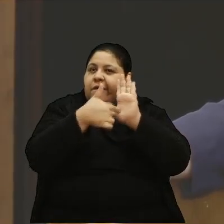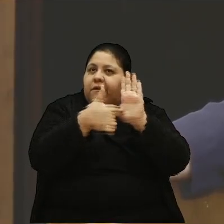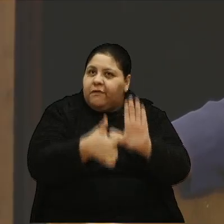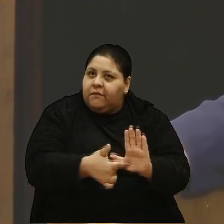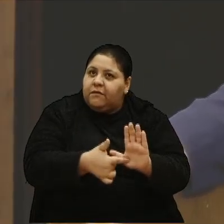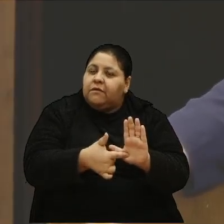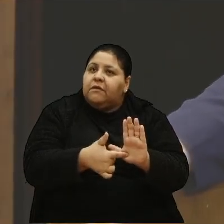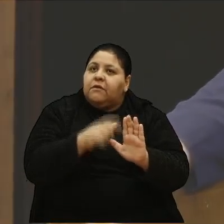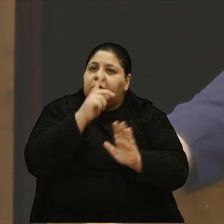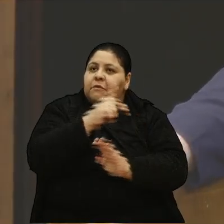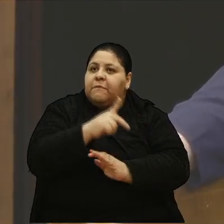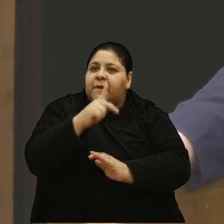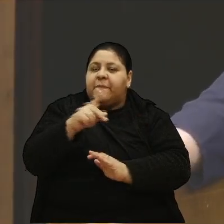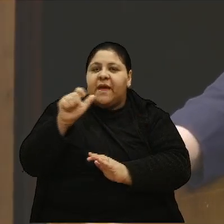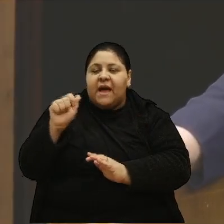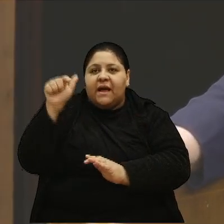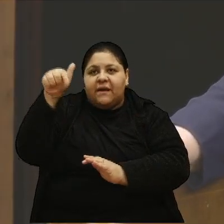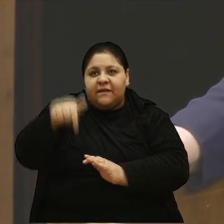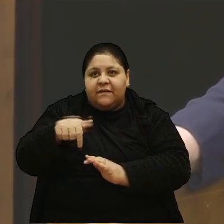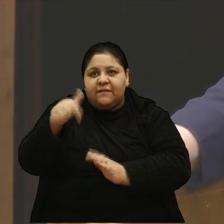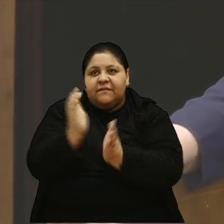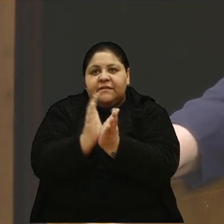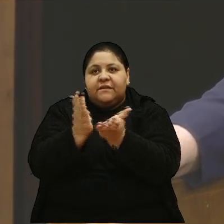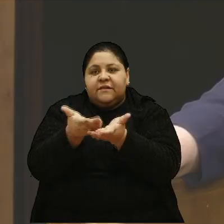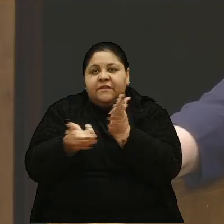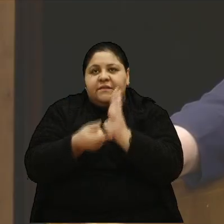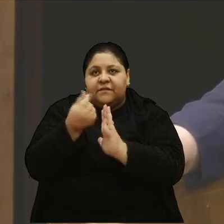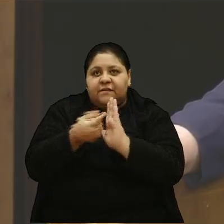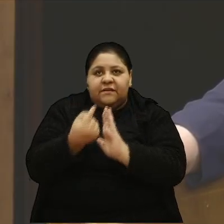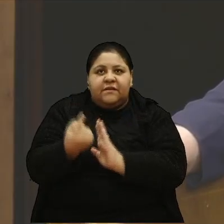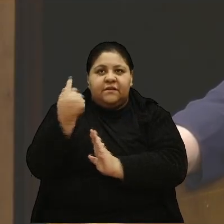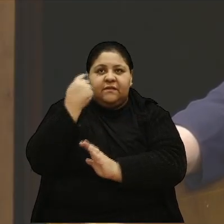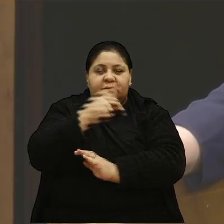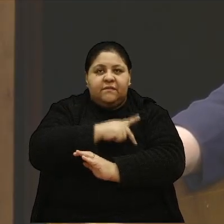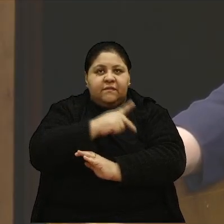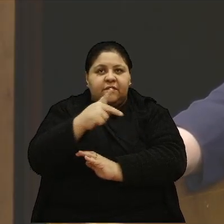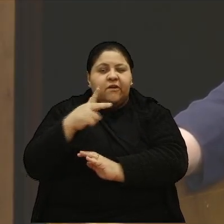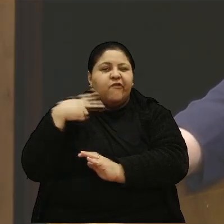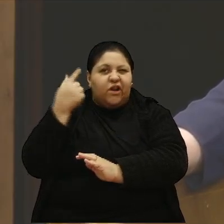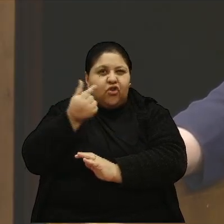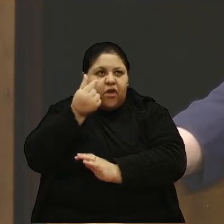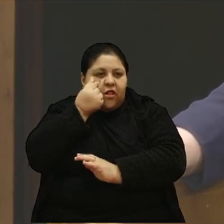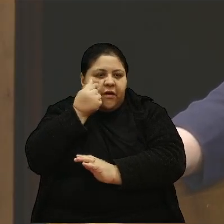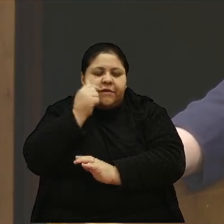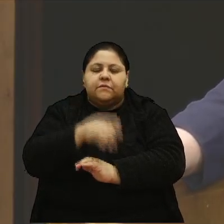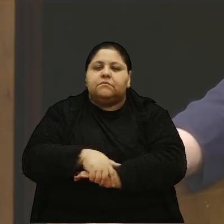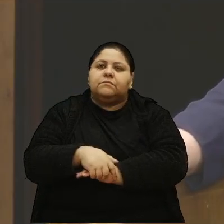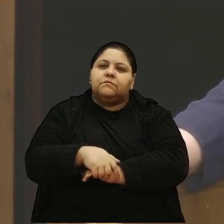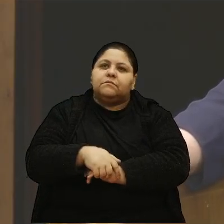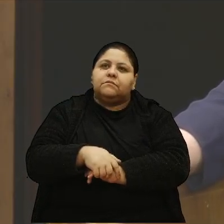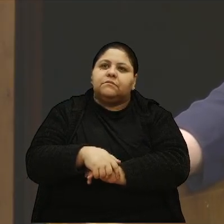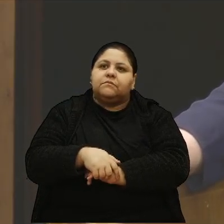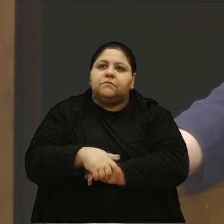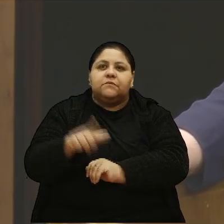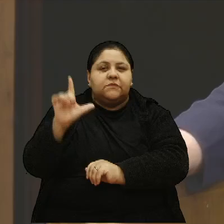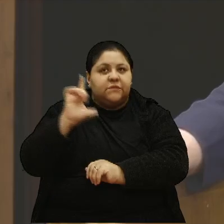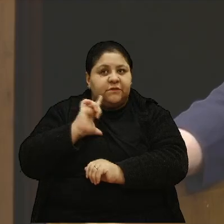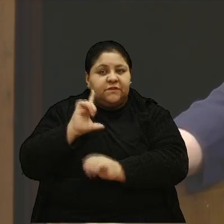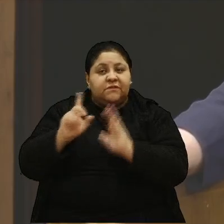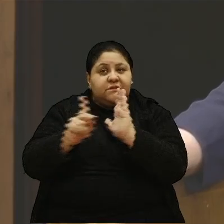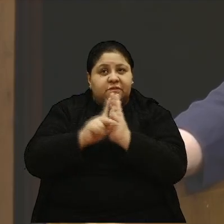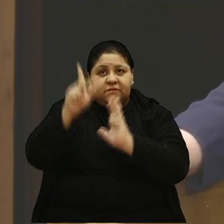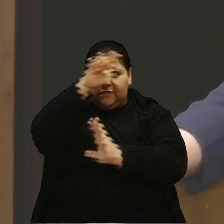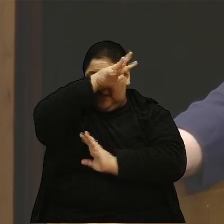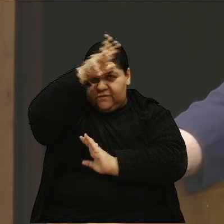o PPA aqui na comissão orçamentária, na época o presidente era o vereador Eloy Frisso, e aí tem um projeto municipal